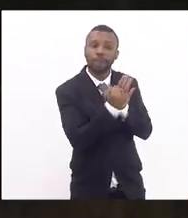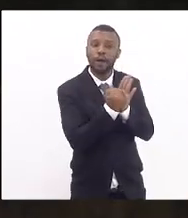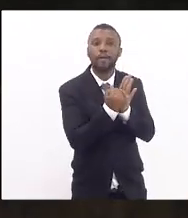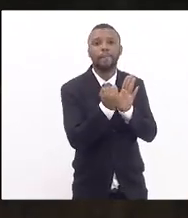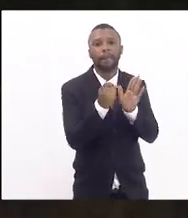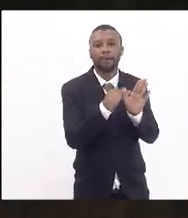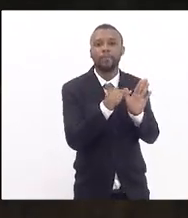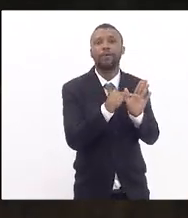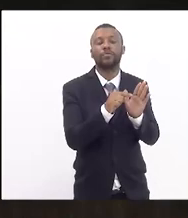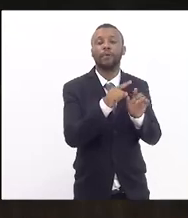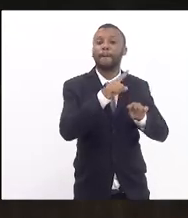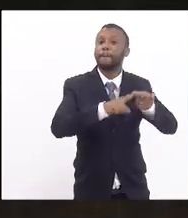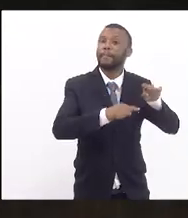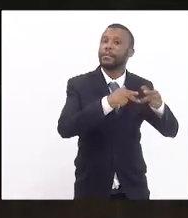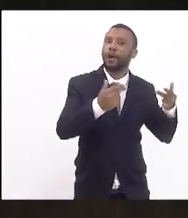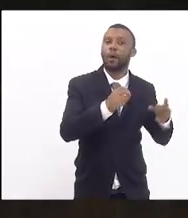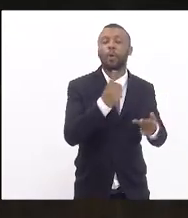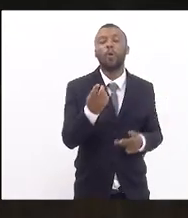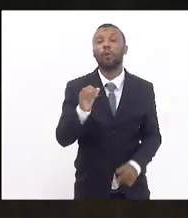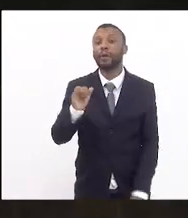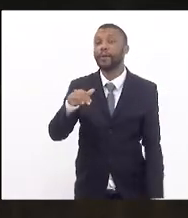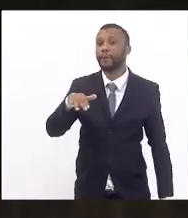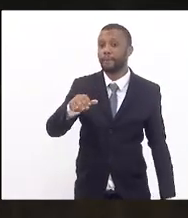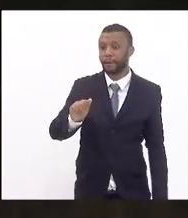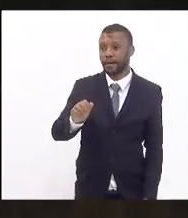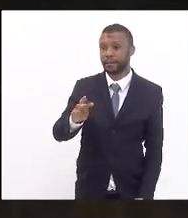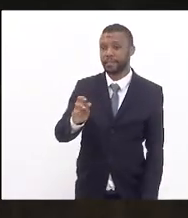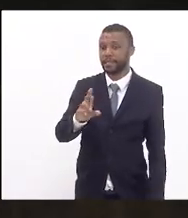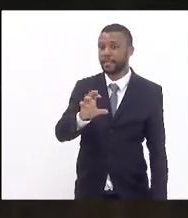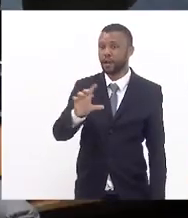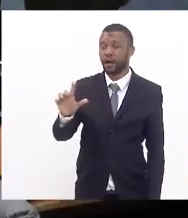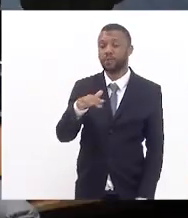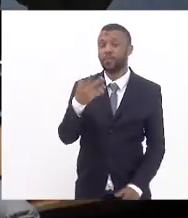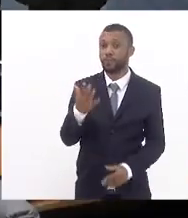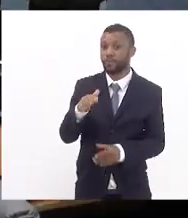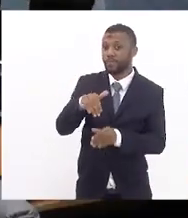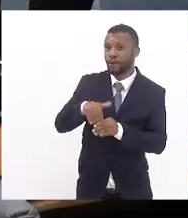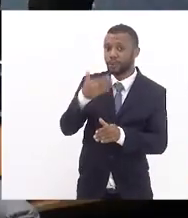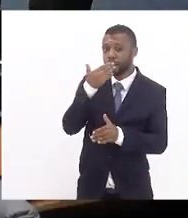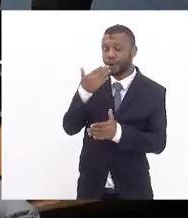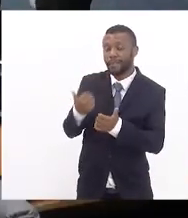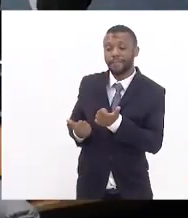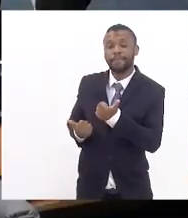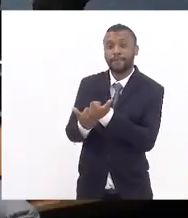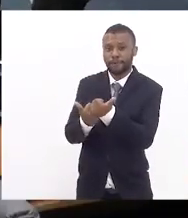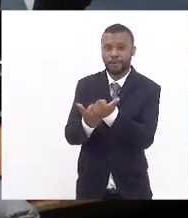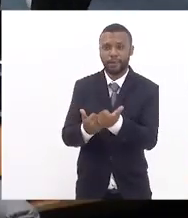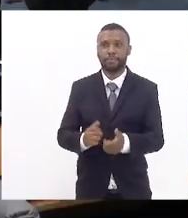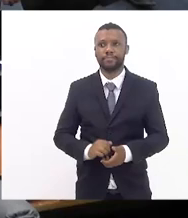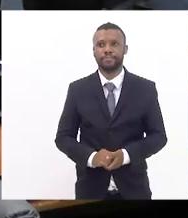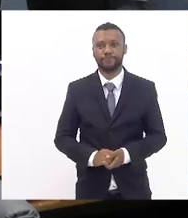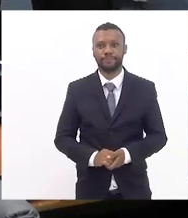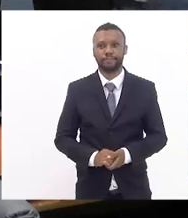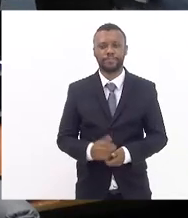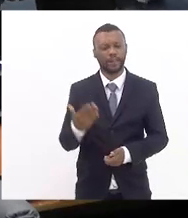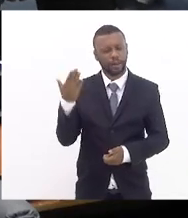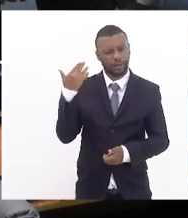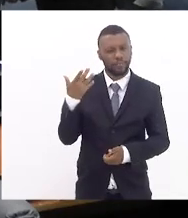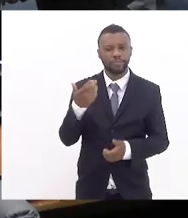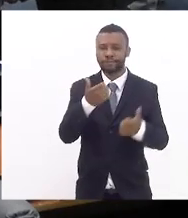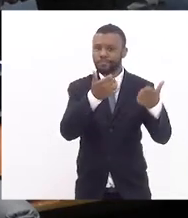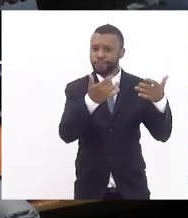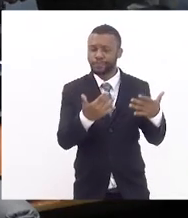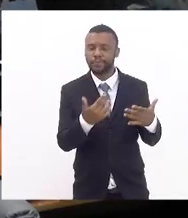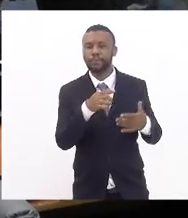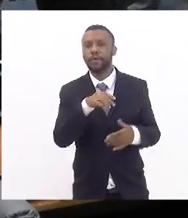material. Então, o voto é favorável. Eu disse uma vez para o Márcio Gualberto que a gente